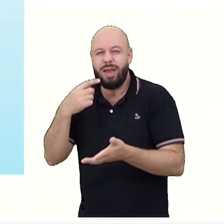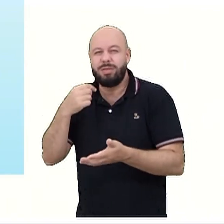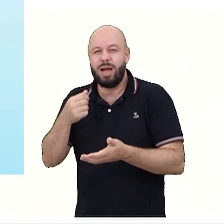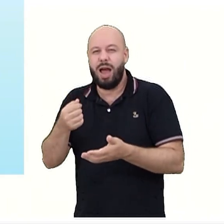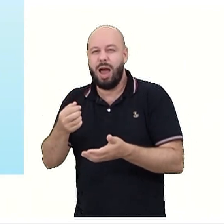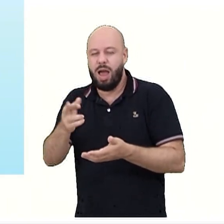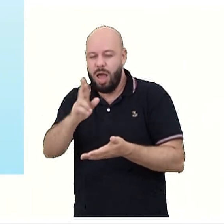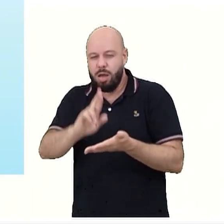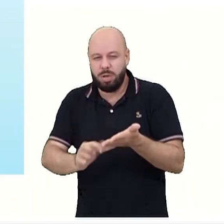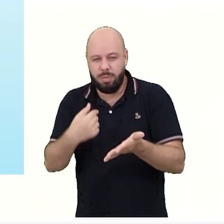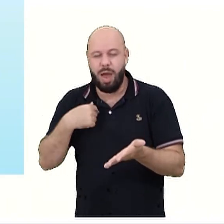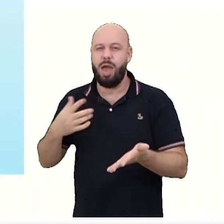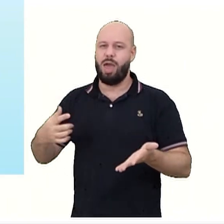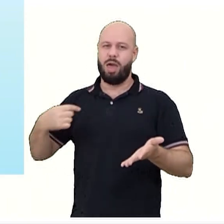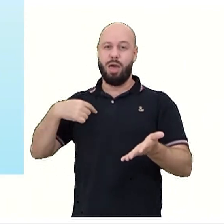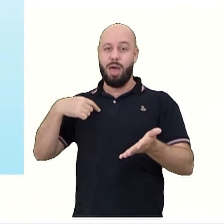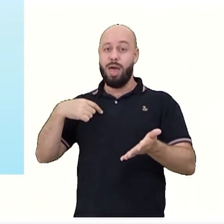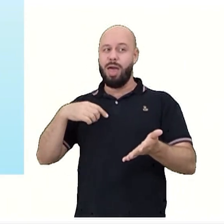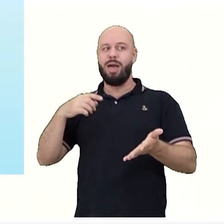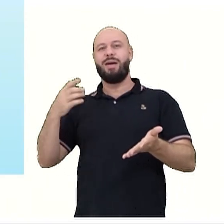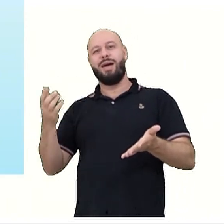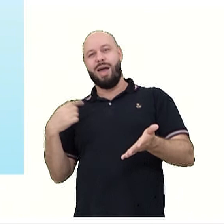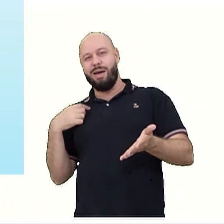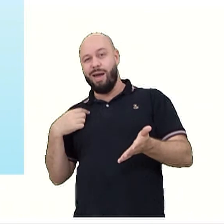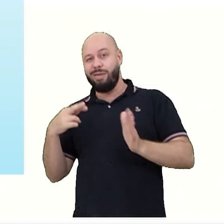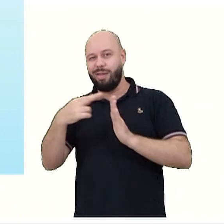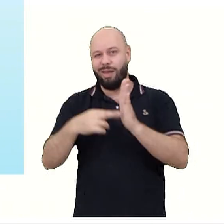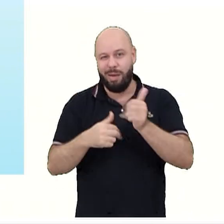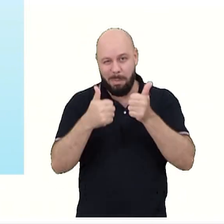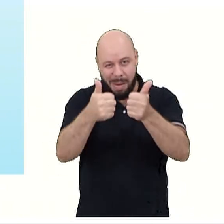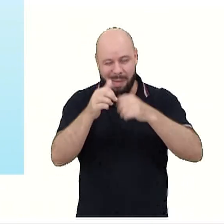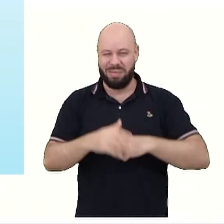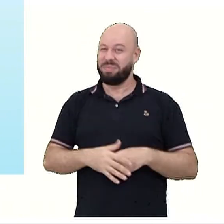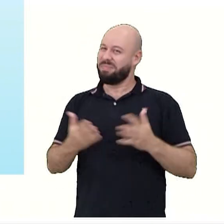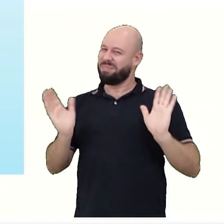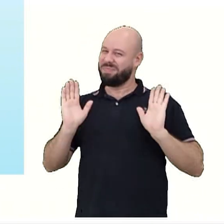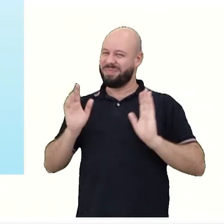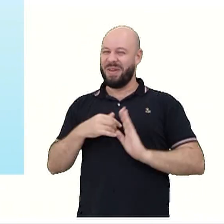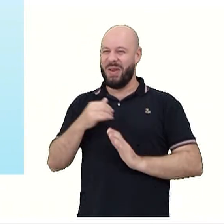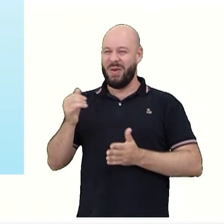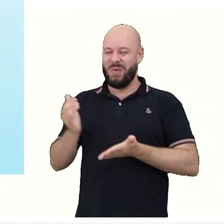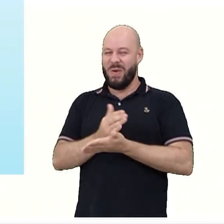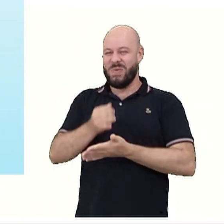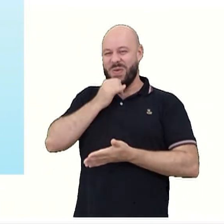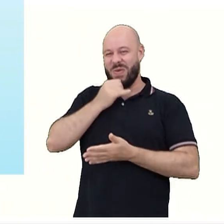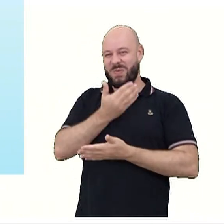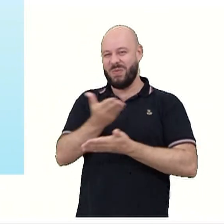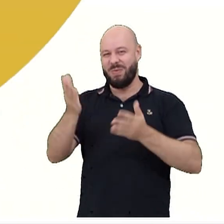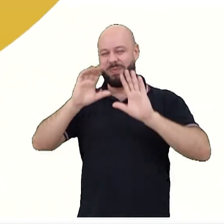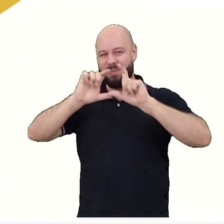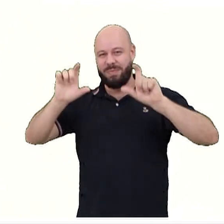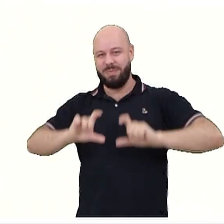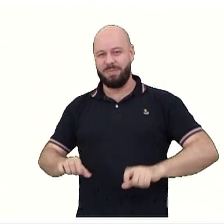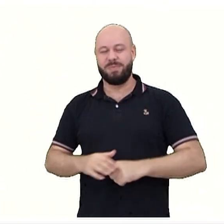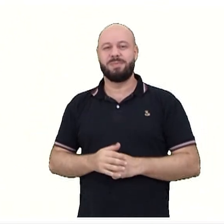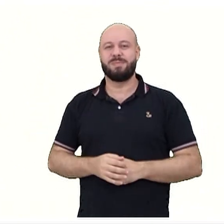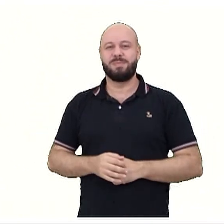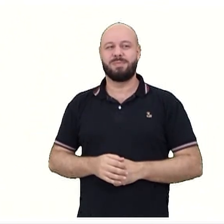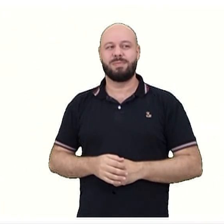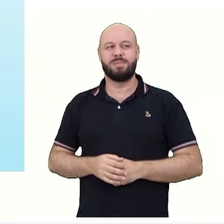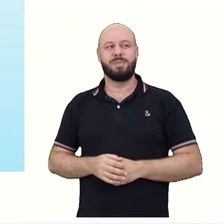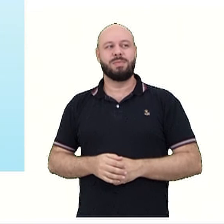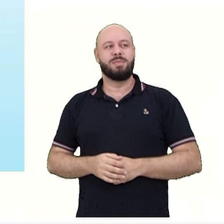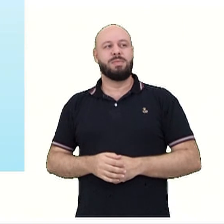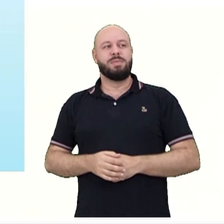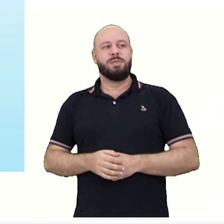atividades, poderemos atribuir boas notas. Exatamente. Alguns exemplos aí para vocês. Então, pessoal, I can lend